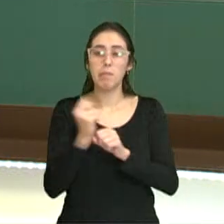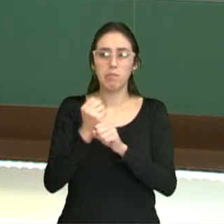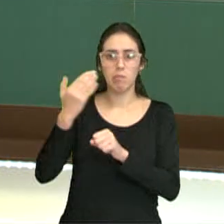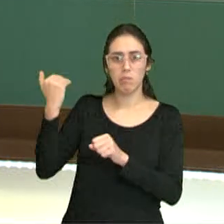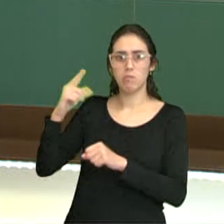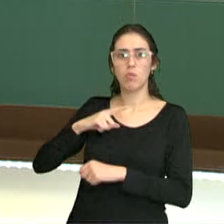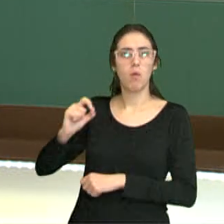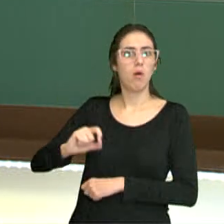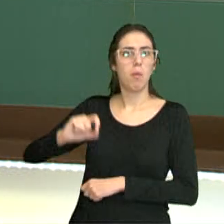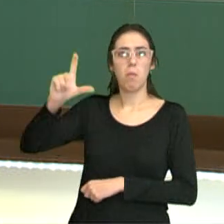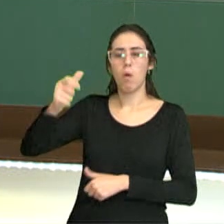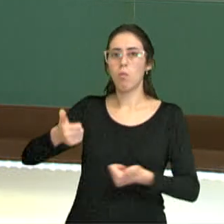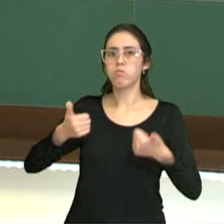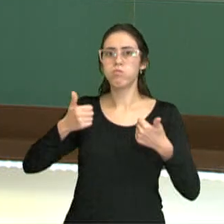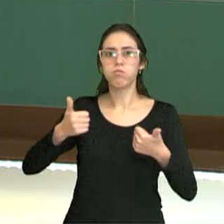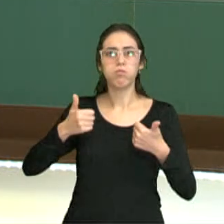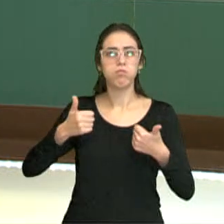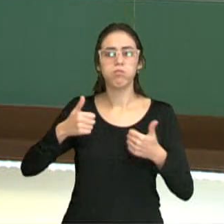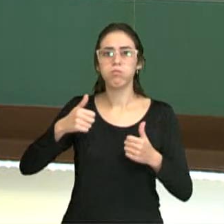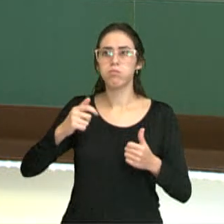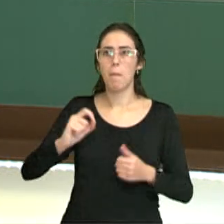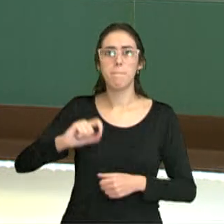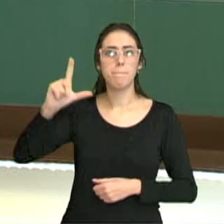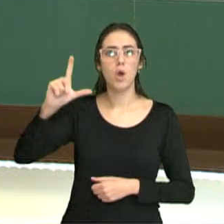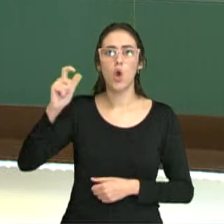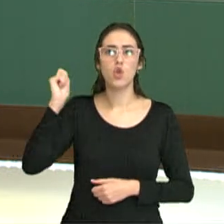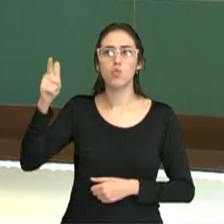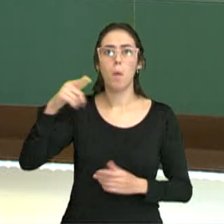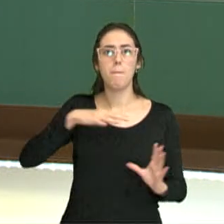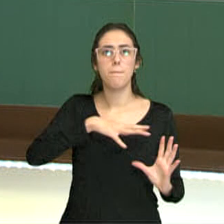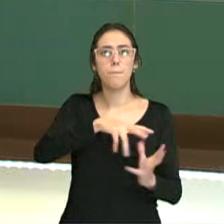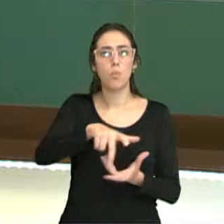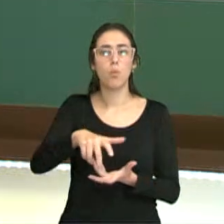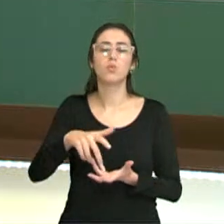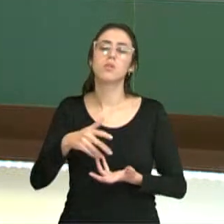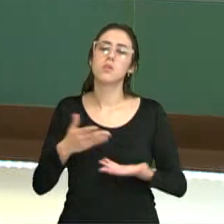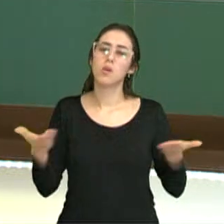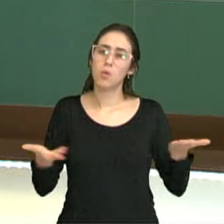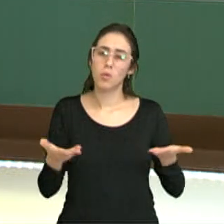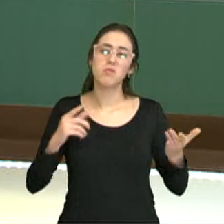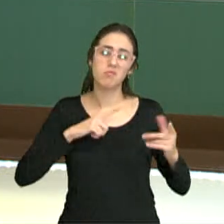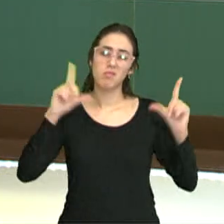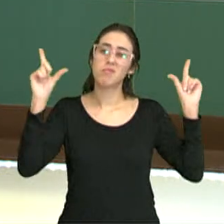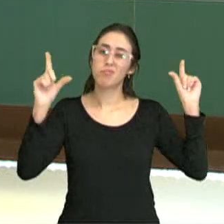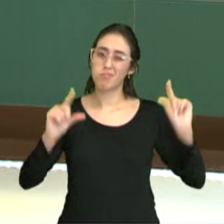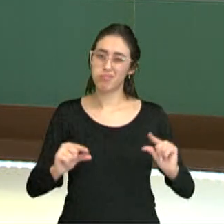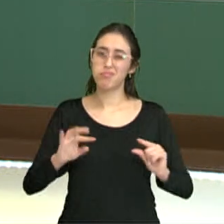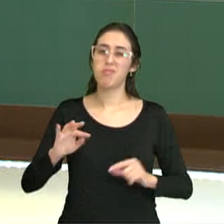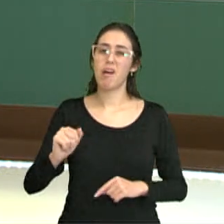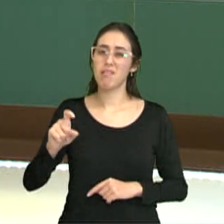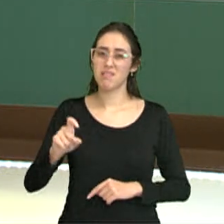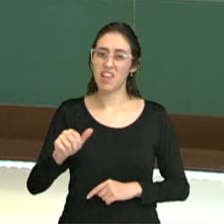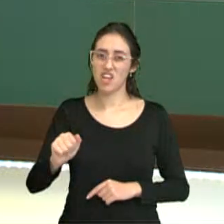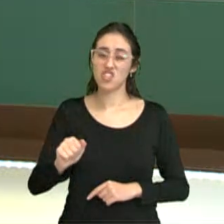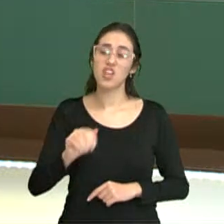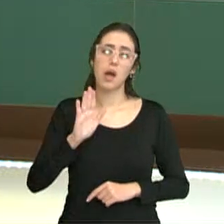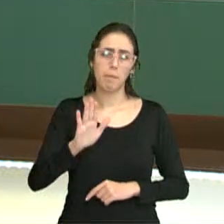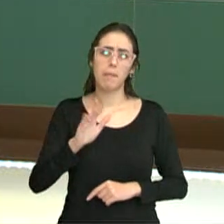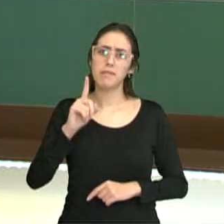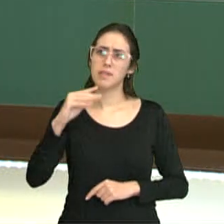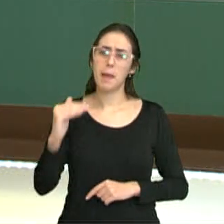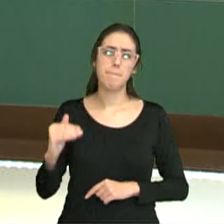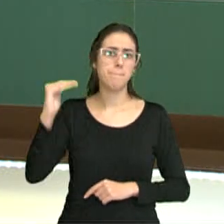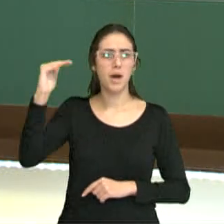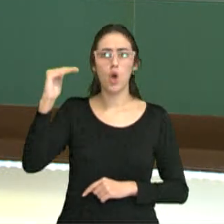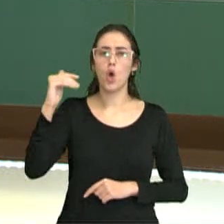as maiores taxas do mundo, os títulos governamentais. Hoje em dia as taxas são bem menores, mas são muito superiores, por exemplo,